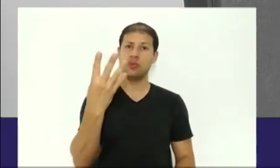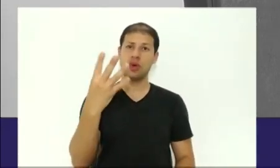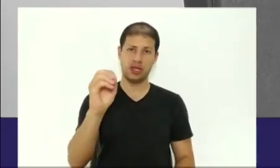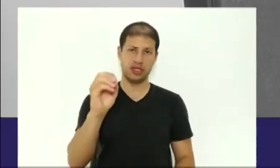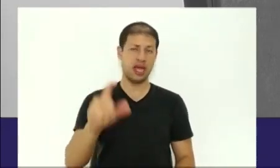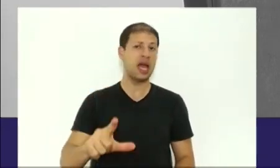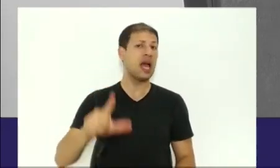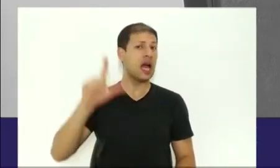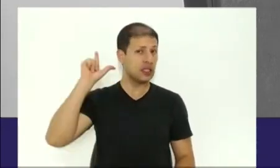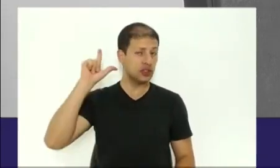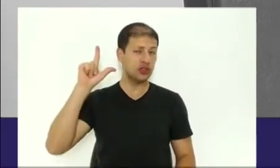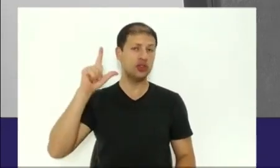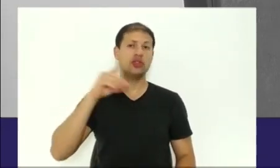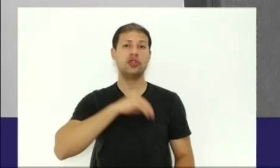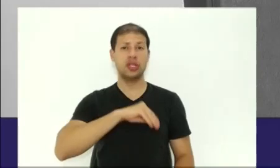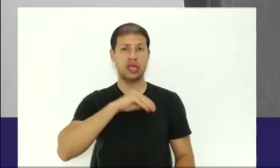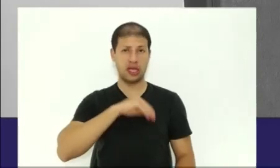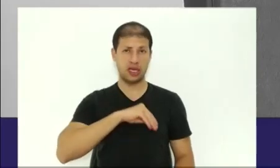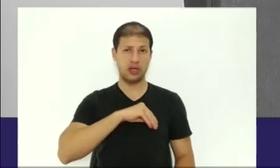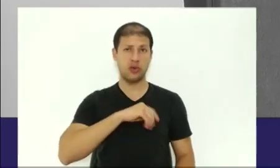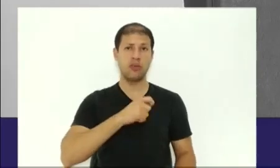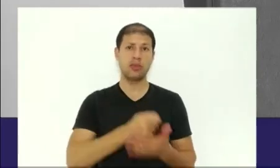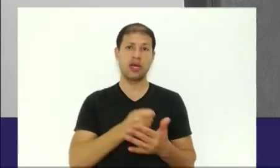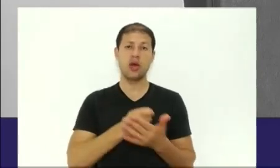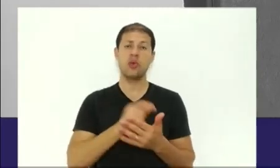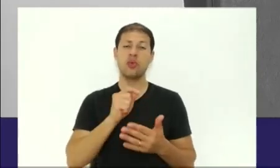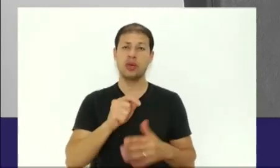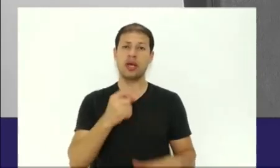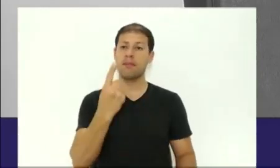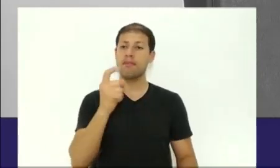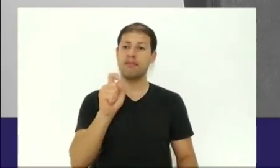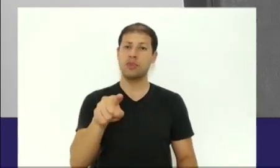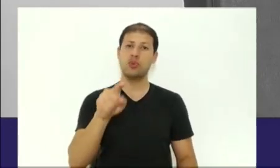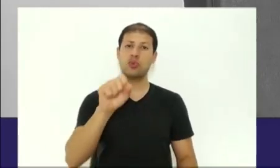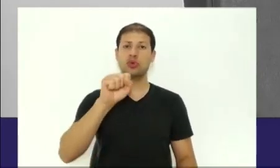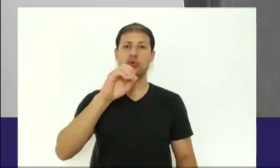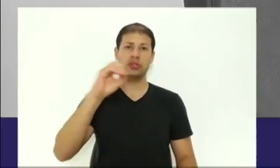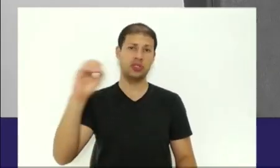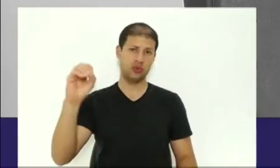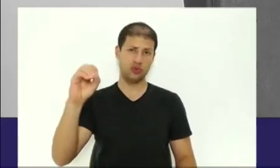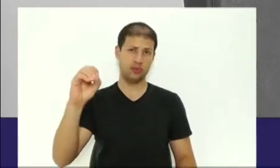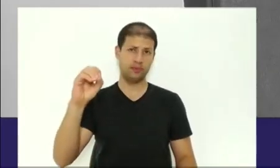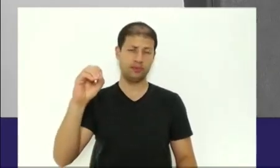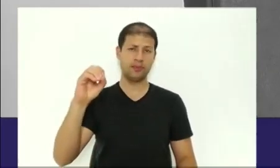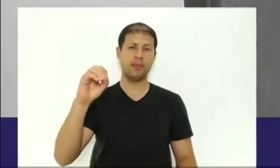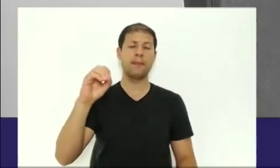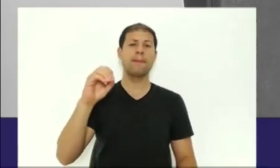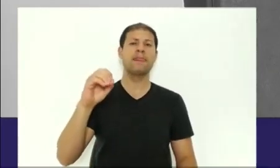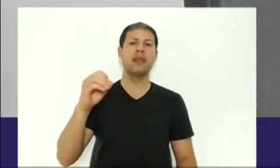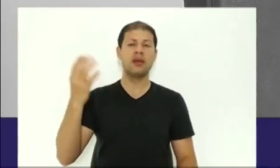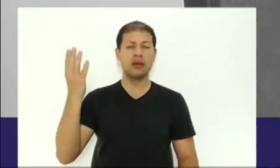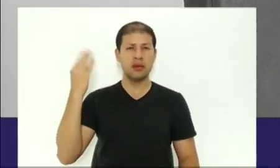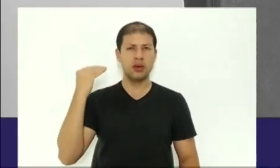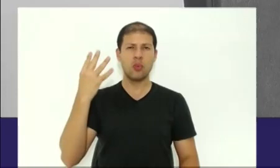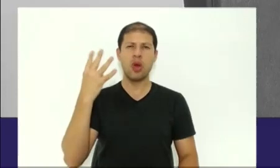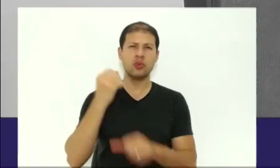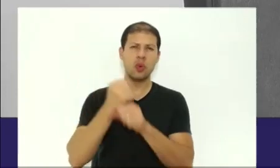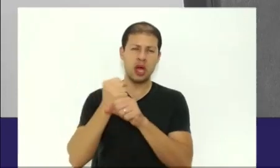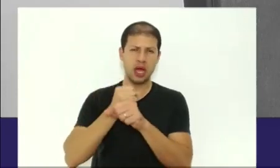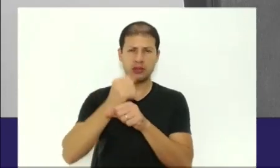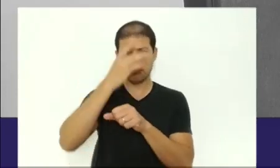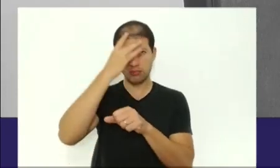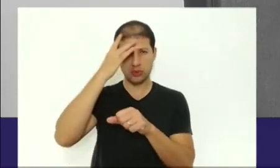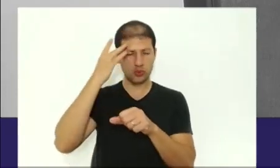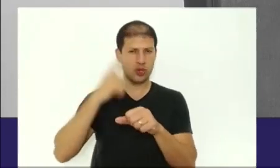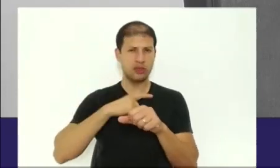renda exigida era de 1.800. Nos últimos 4 anos, a população com essa faixa de renda